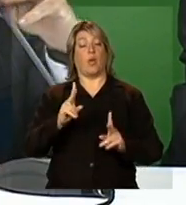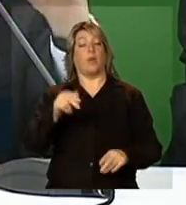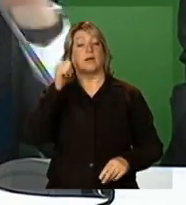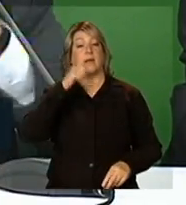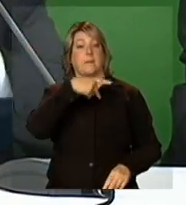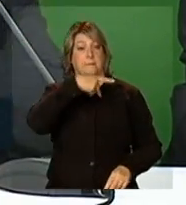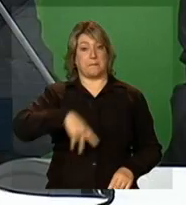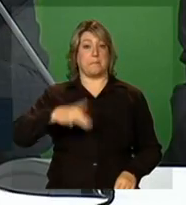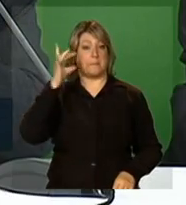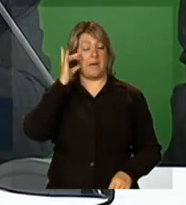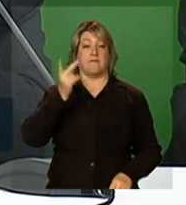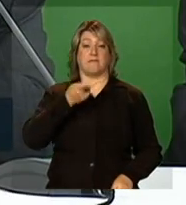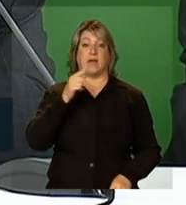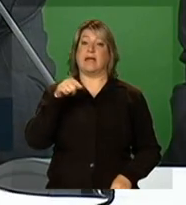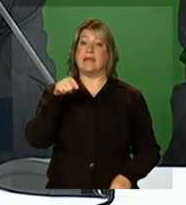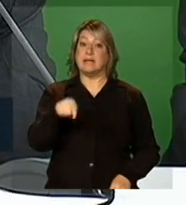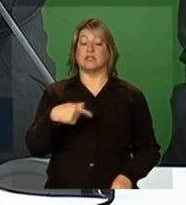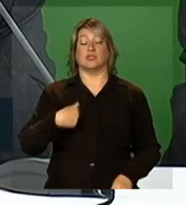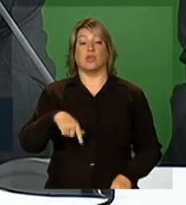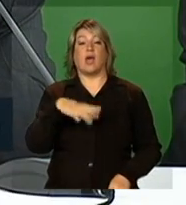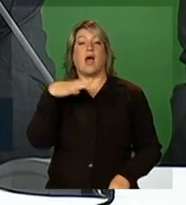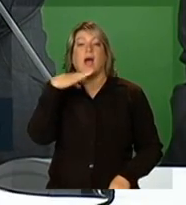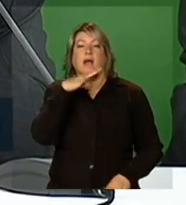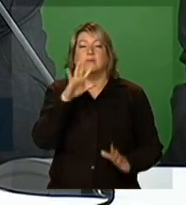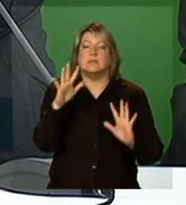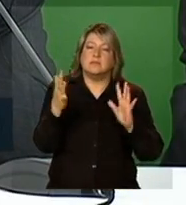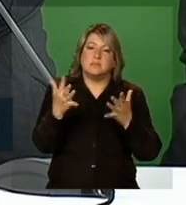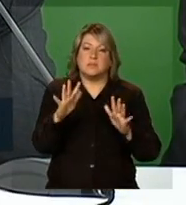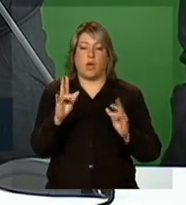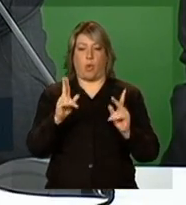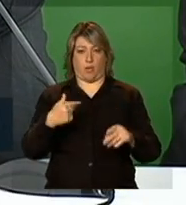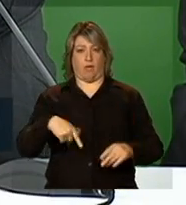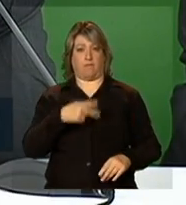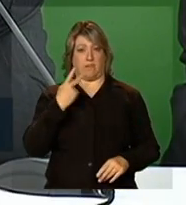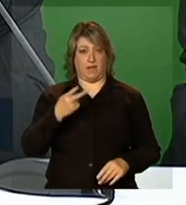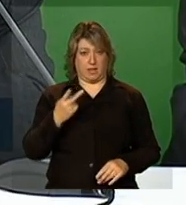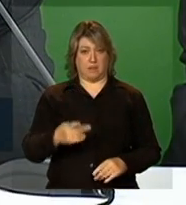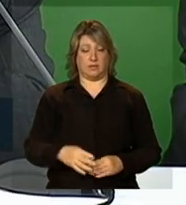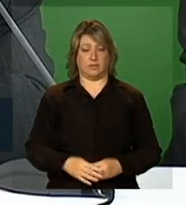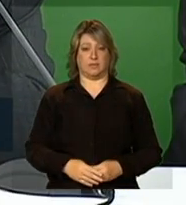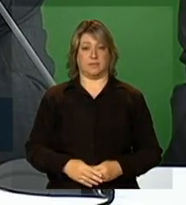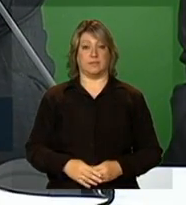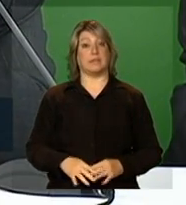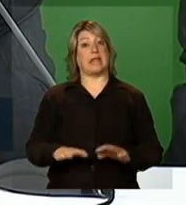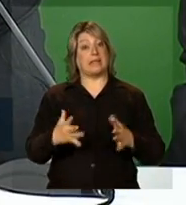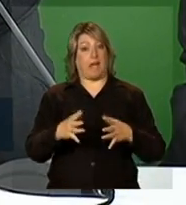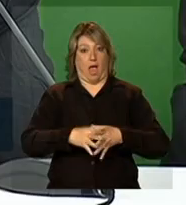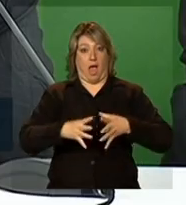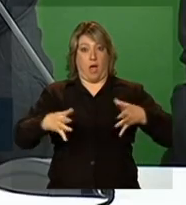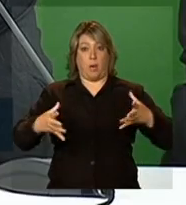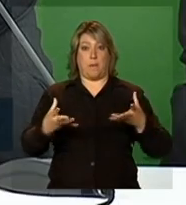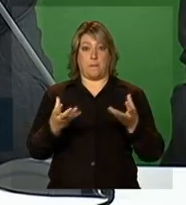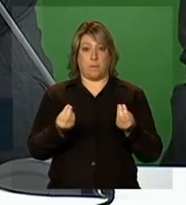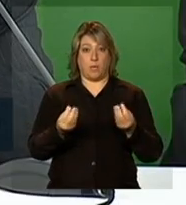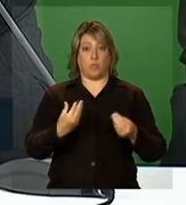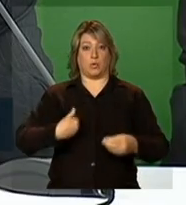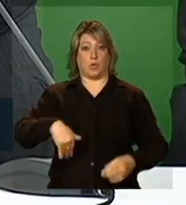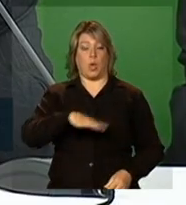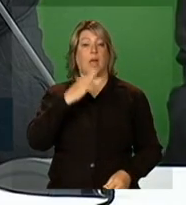isso é uma estimativa que nós estamos fazendo. Né? Deverá aumentar muito, no nosso entender.